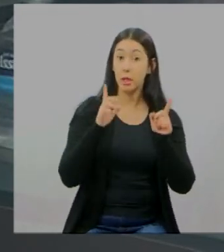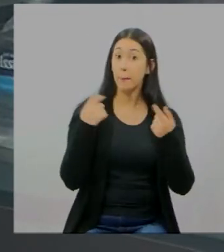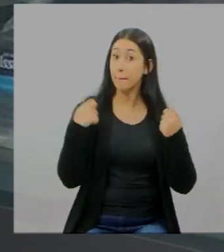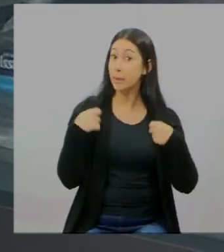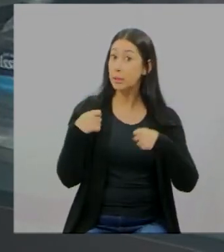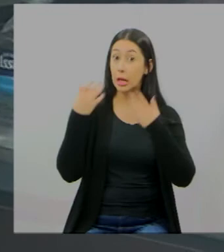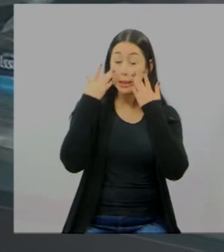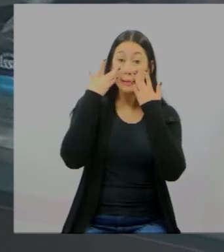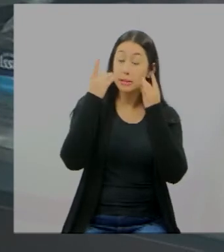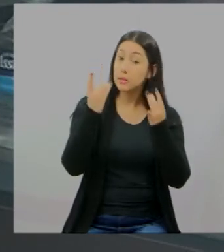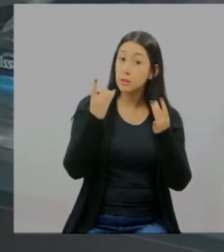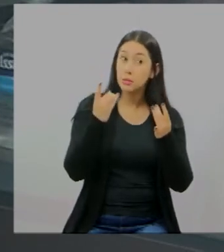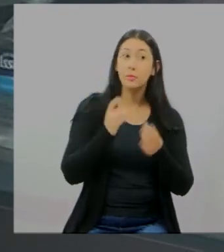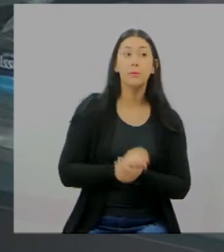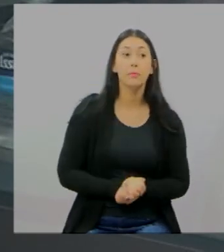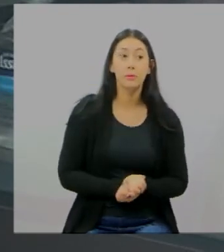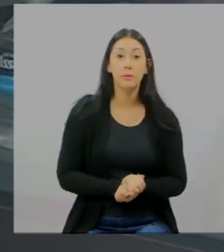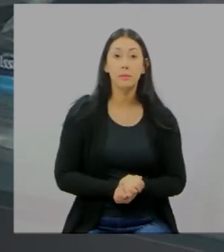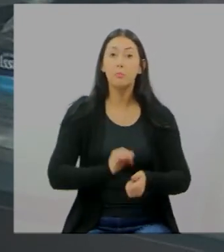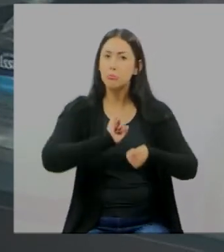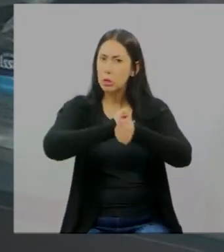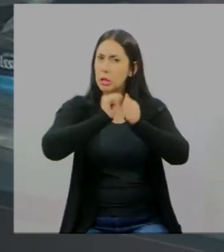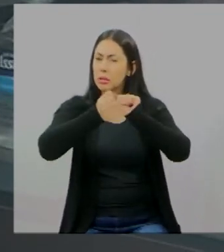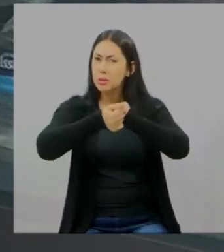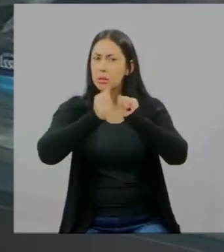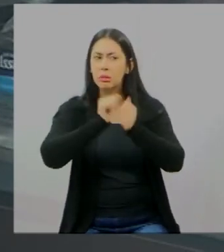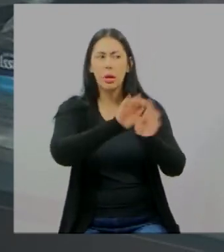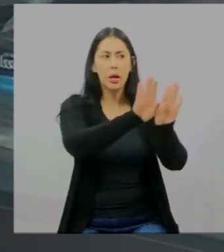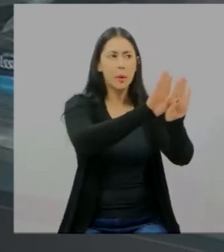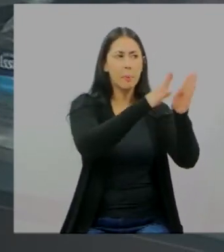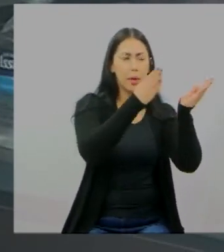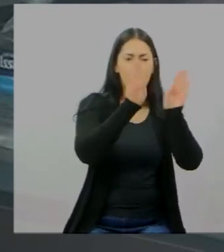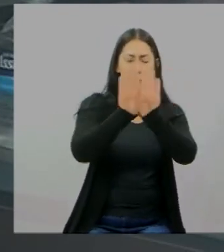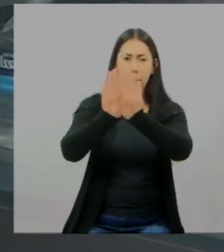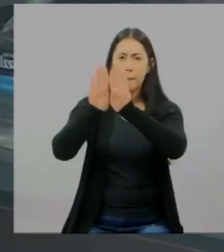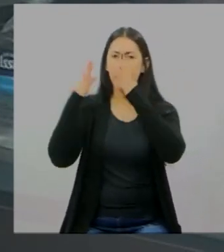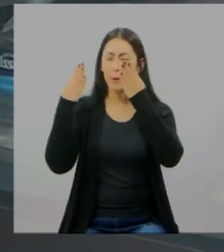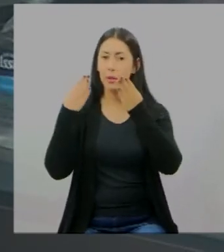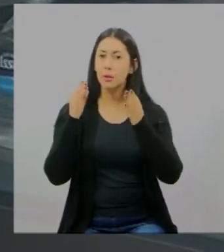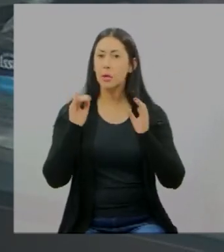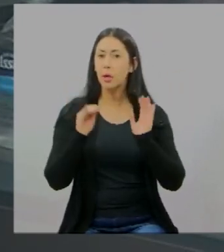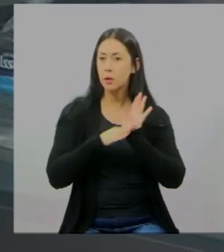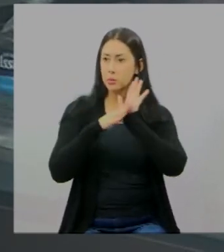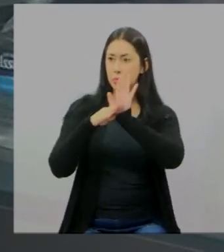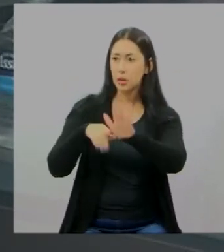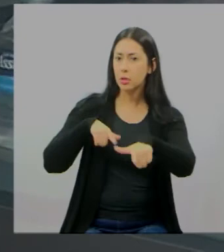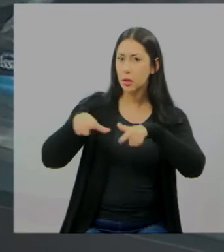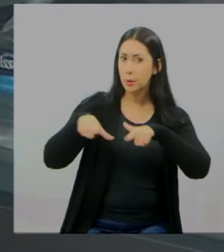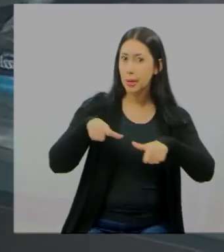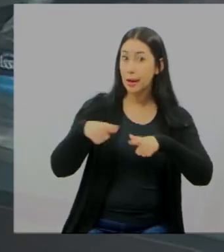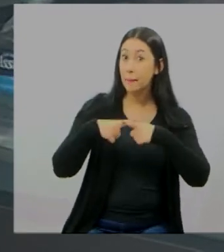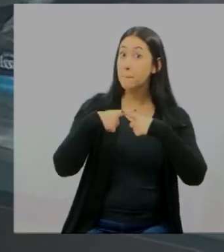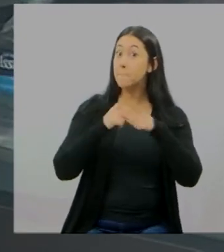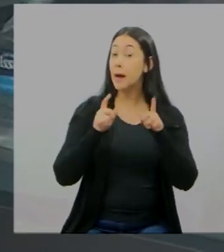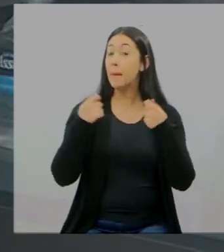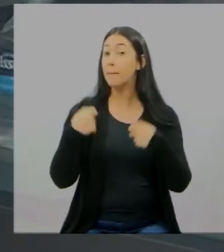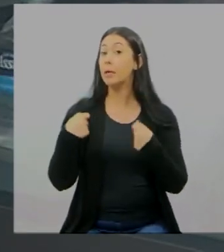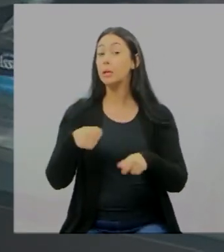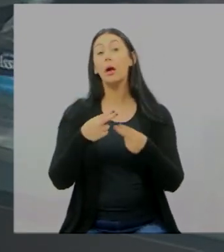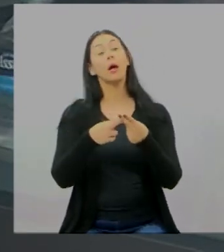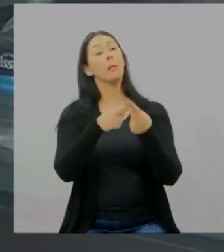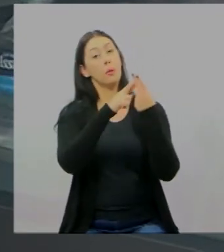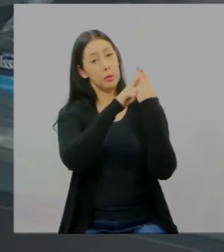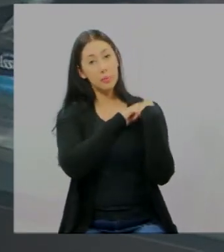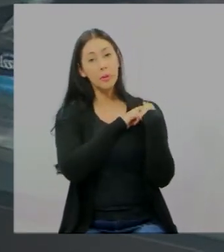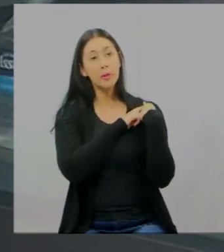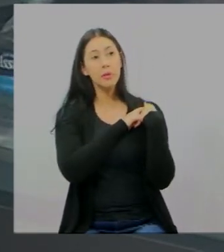atenção também. Flexibilizar, vamos abrir as portas, atender, trabalhar, mas com responsabilidade.